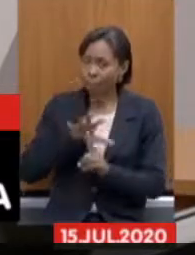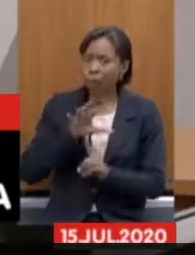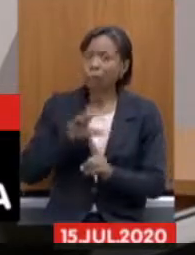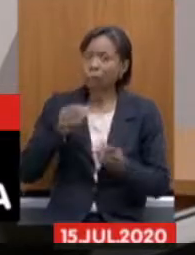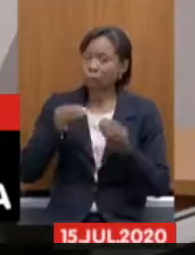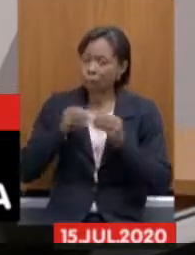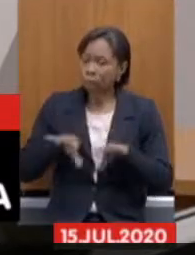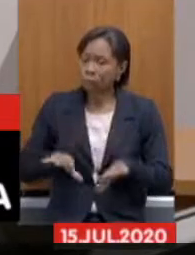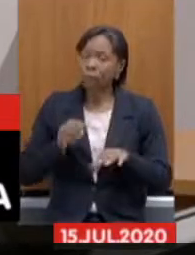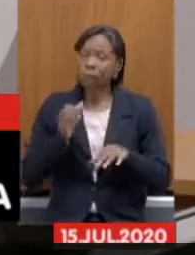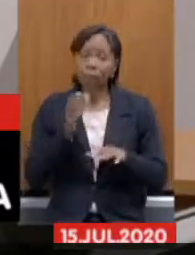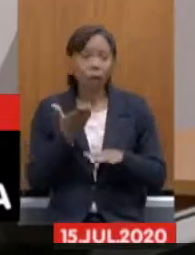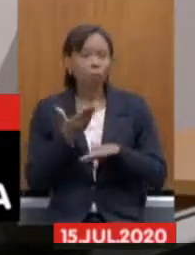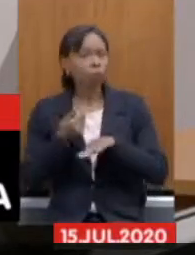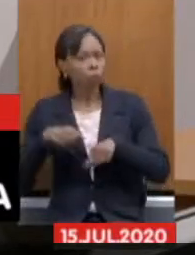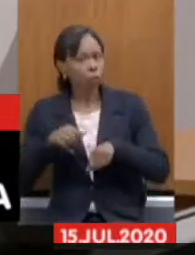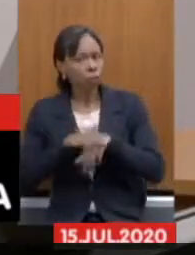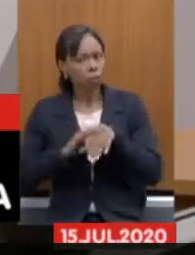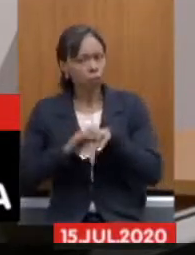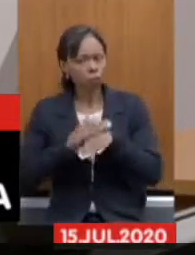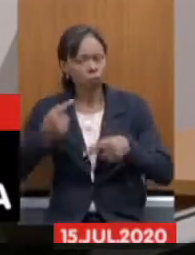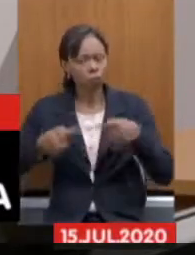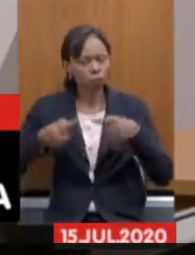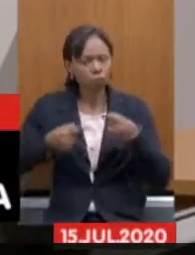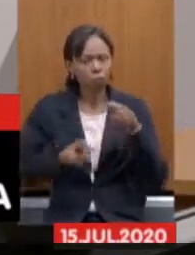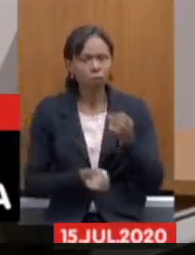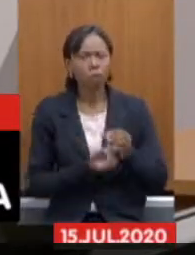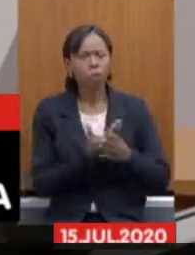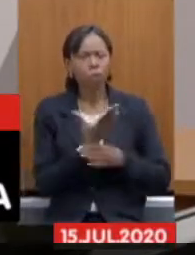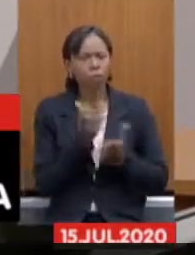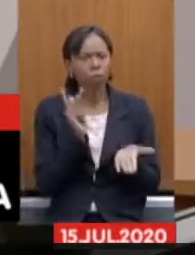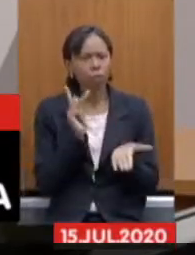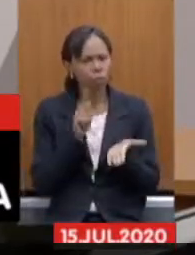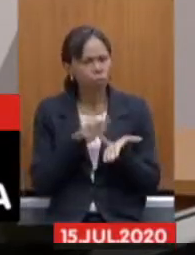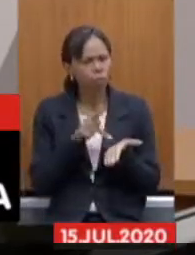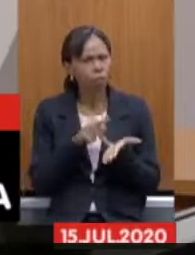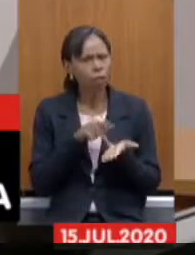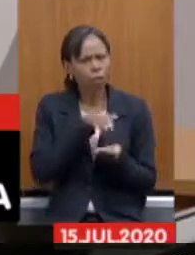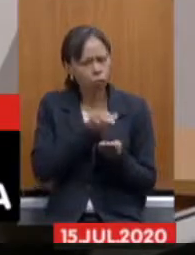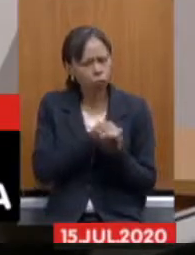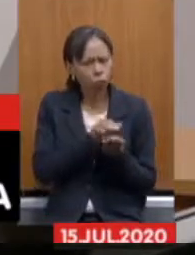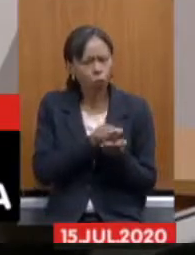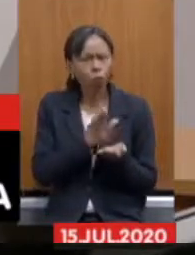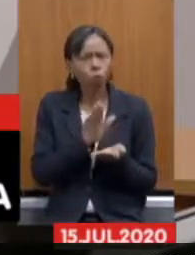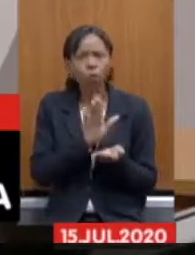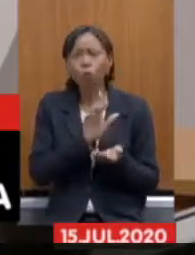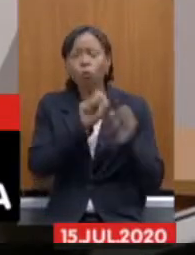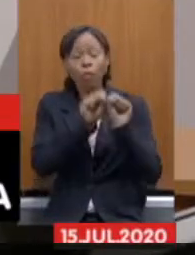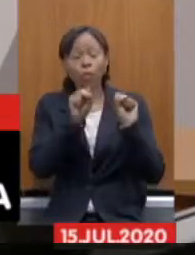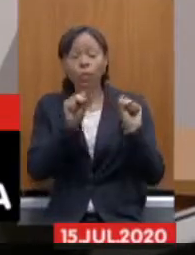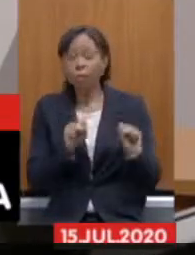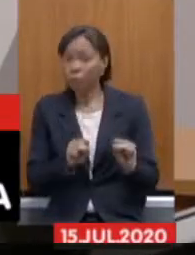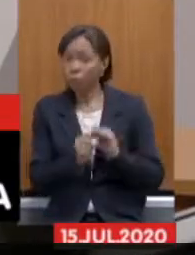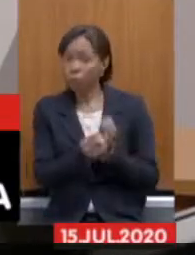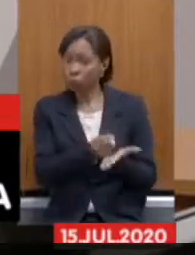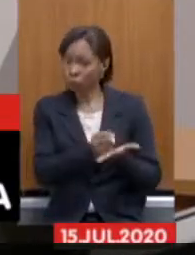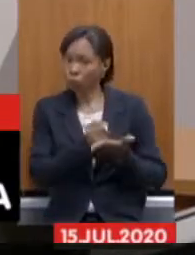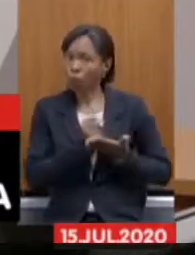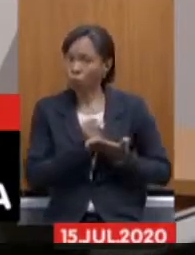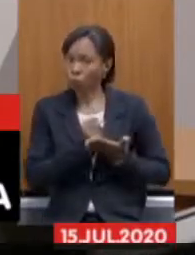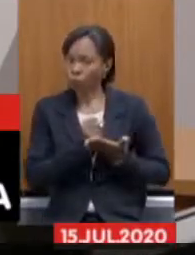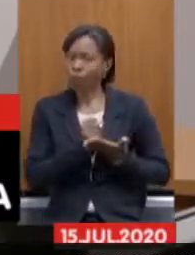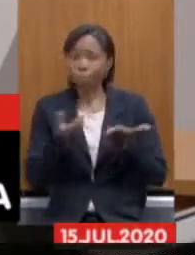fato temos que conversar e discutir a criação é de fato de um fundo de um sistema aqui dos atenda